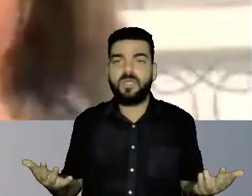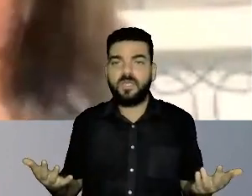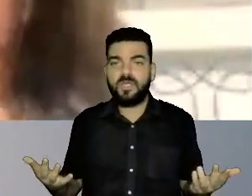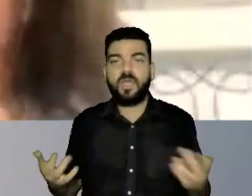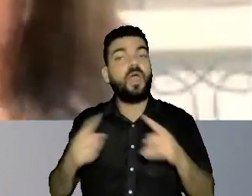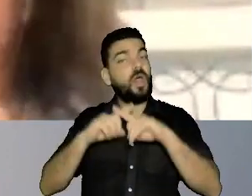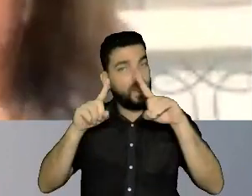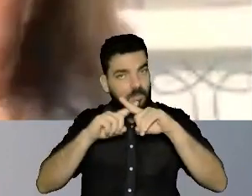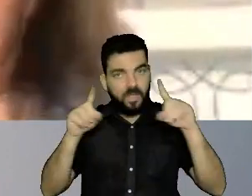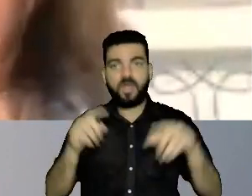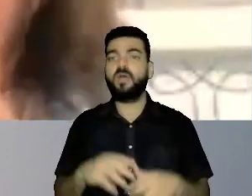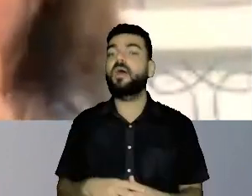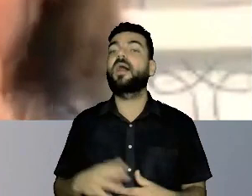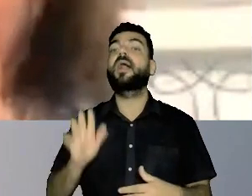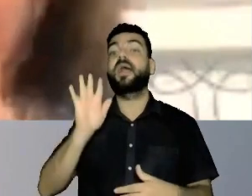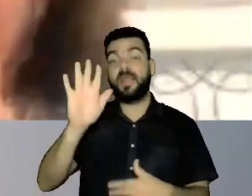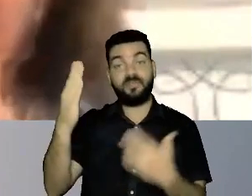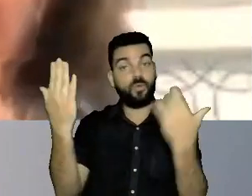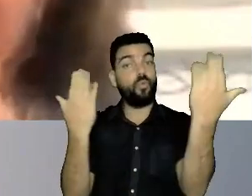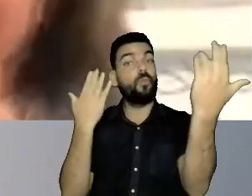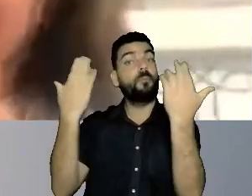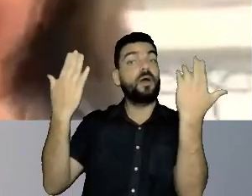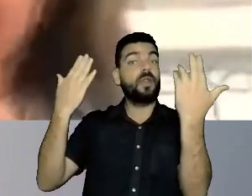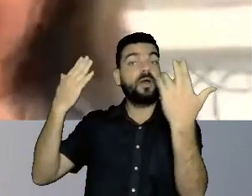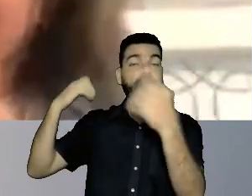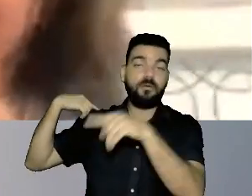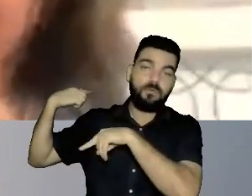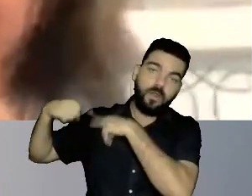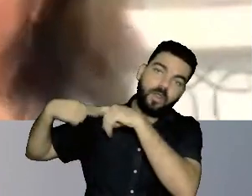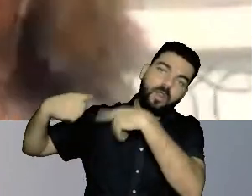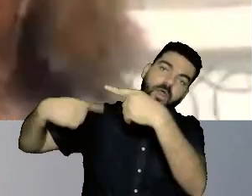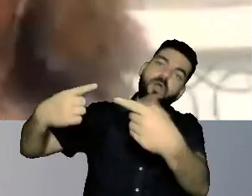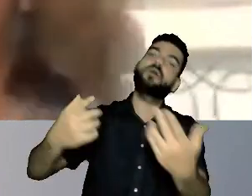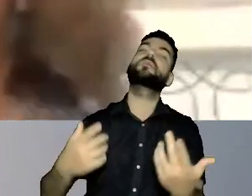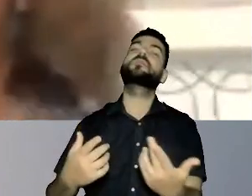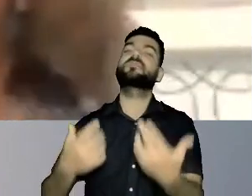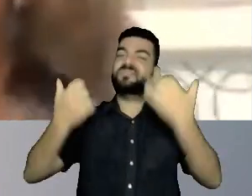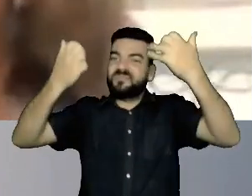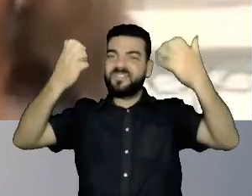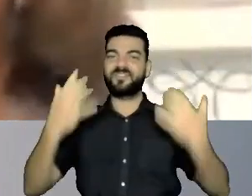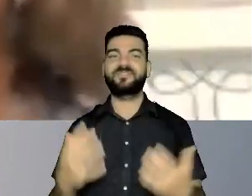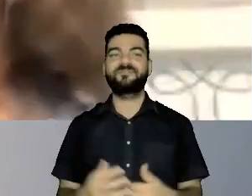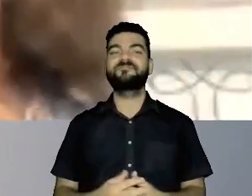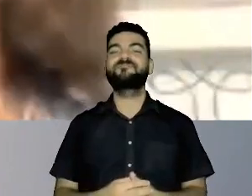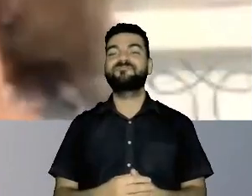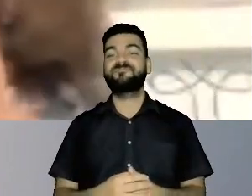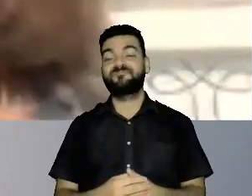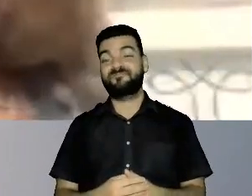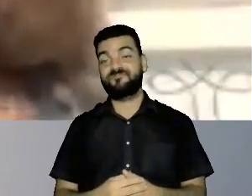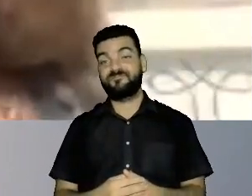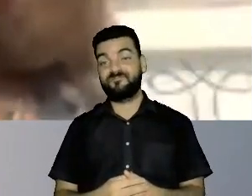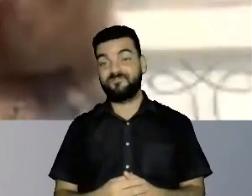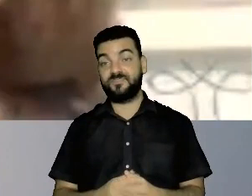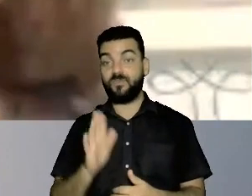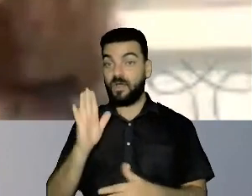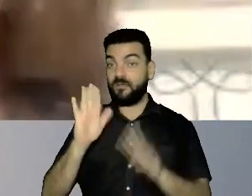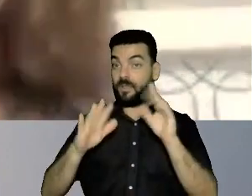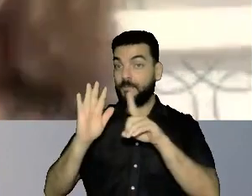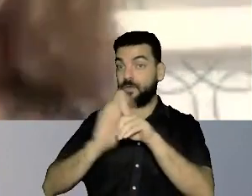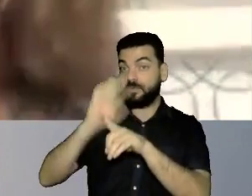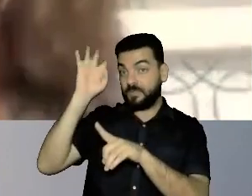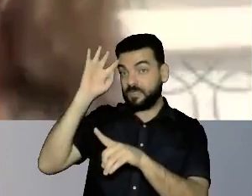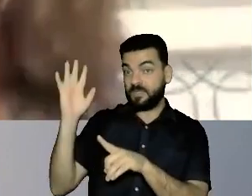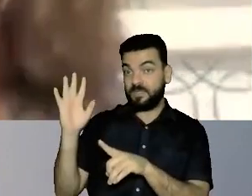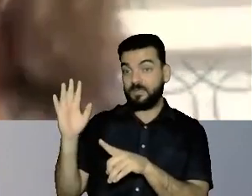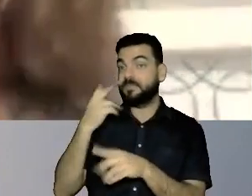grandes mulheres artistas. E ela vai, através desse artigo, desmistificando